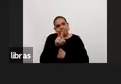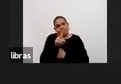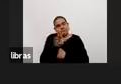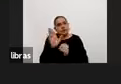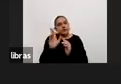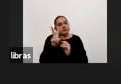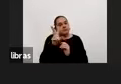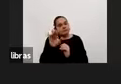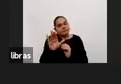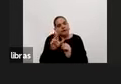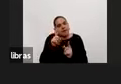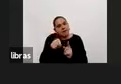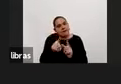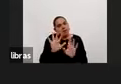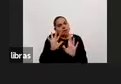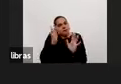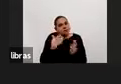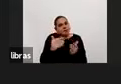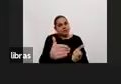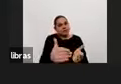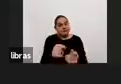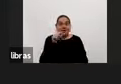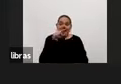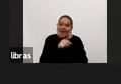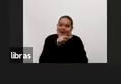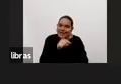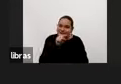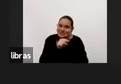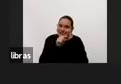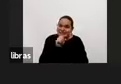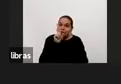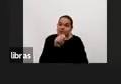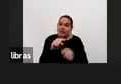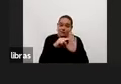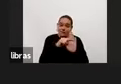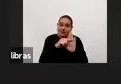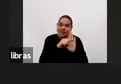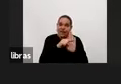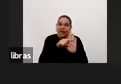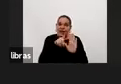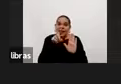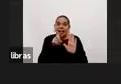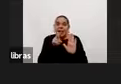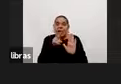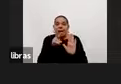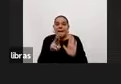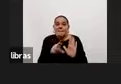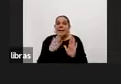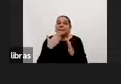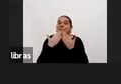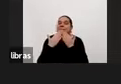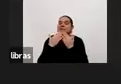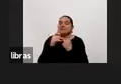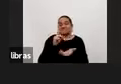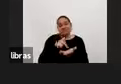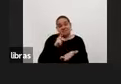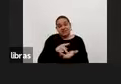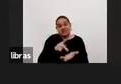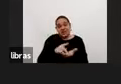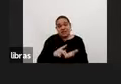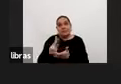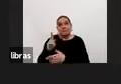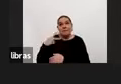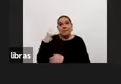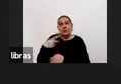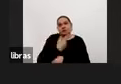seguinte, né? Essa medida aí é muito mais uma medida com apelo eleitoral do que uma política de governo,